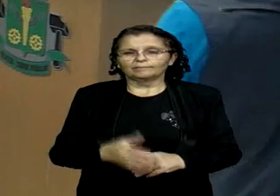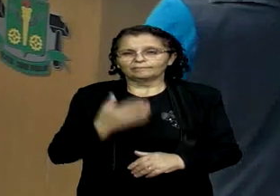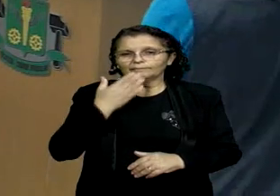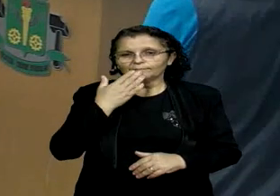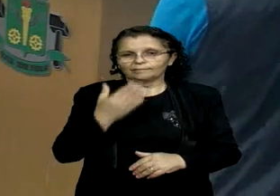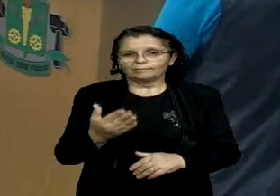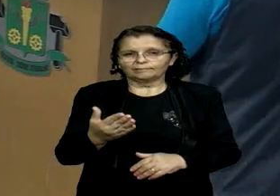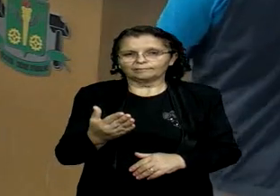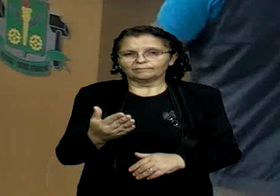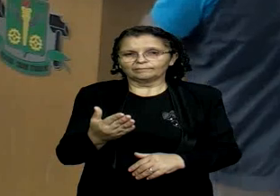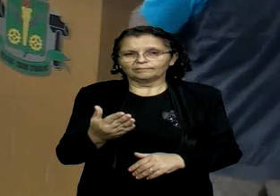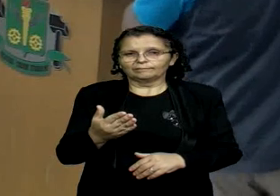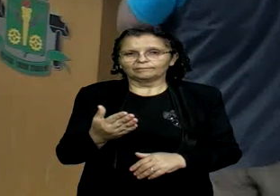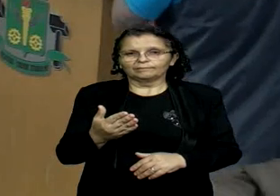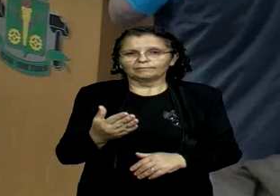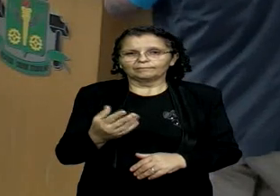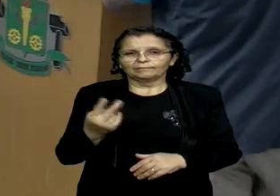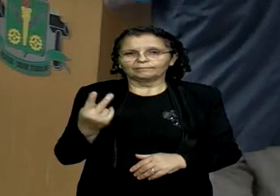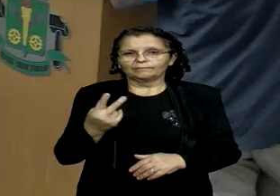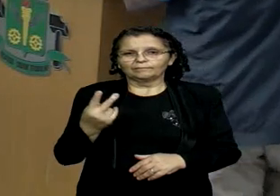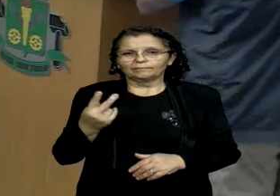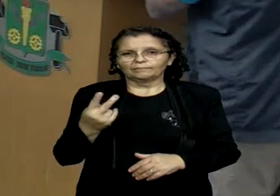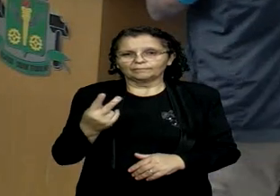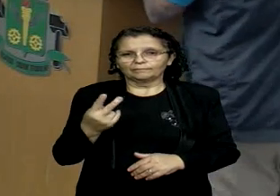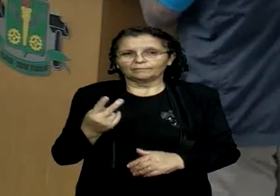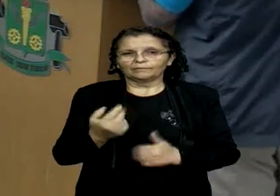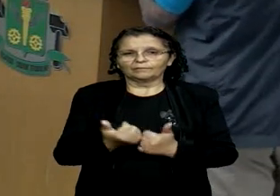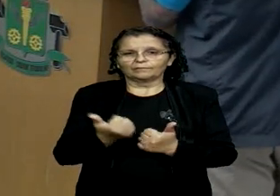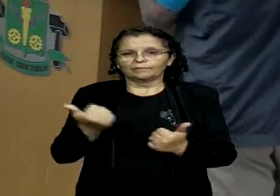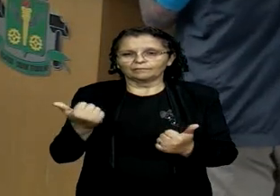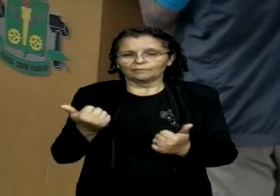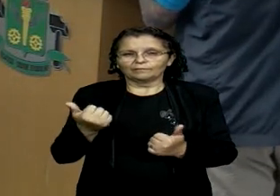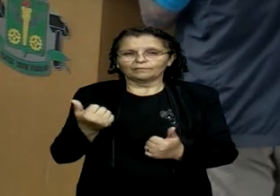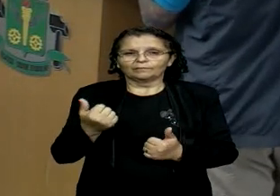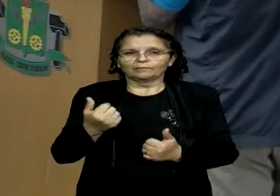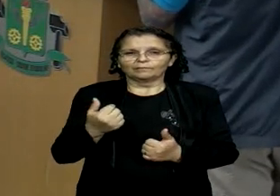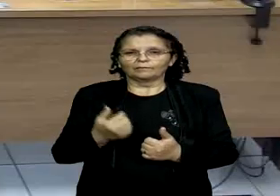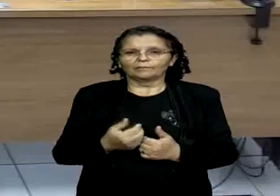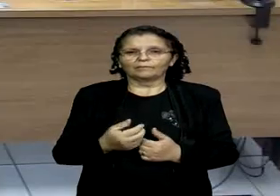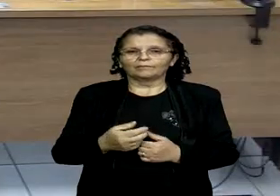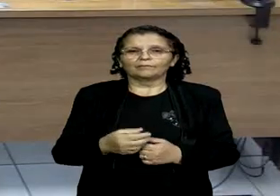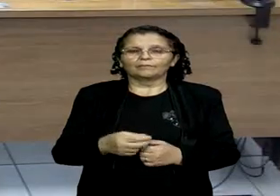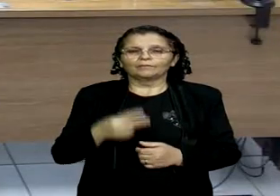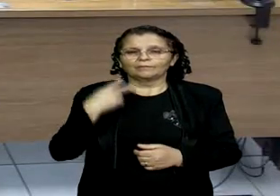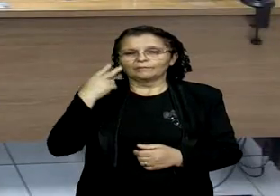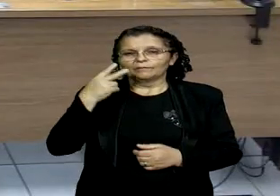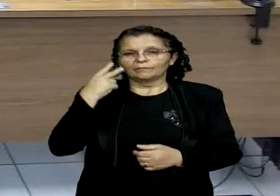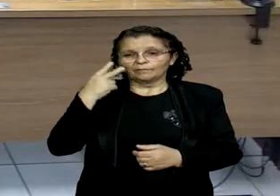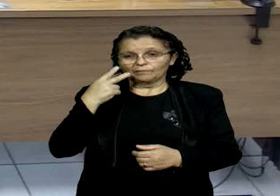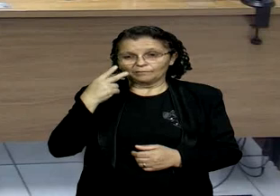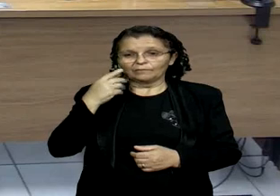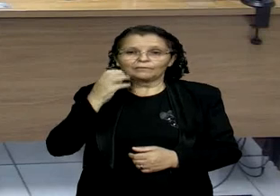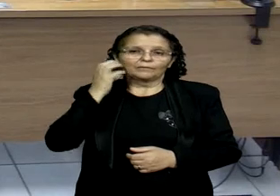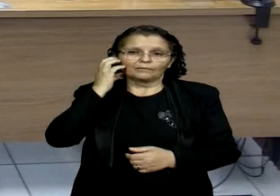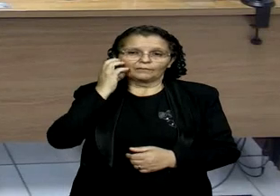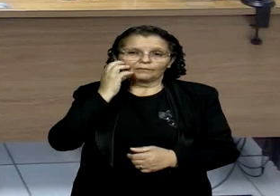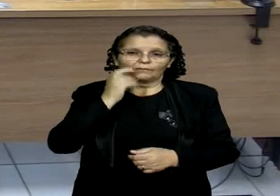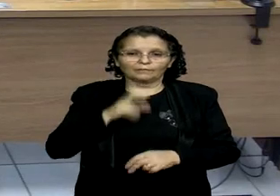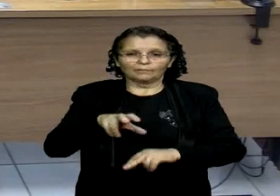Solicito ao nosso segundo vice-presidente, vereador Emerson Osasco, que assuma essa